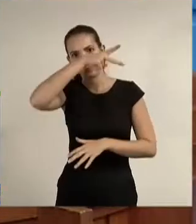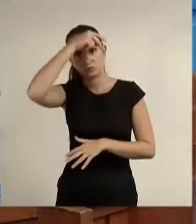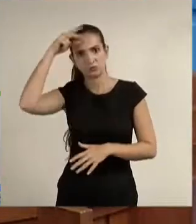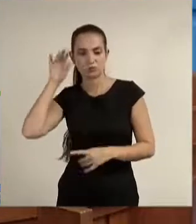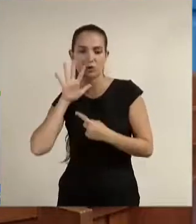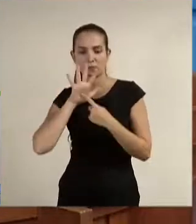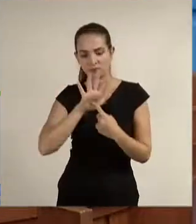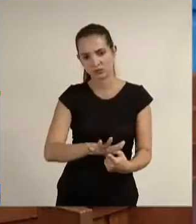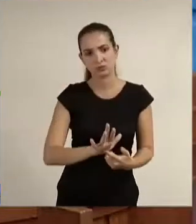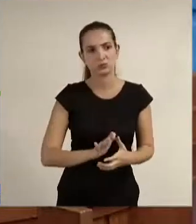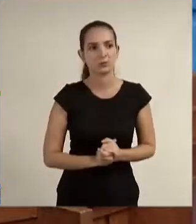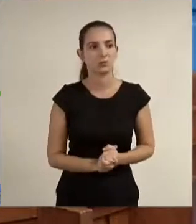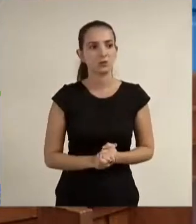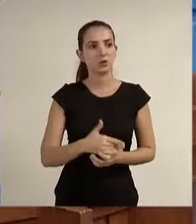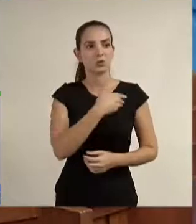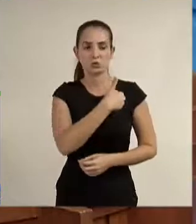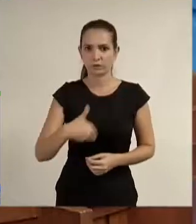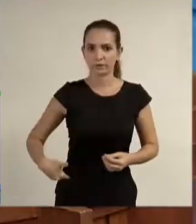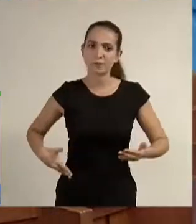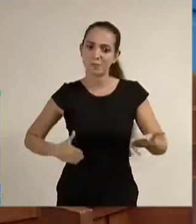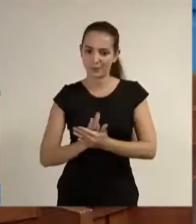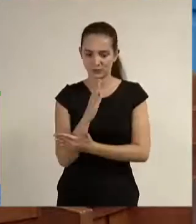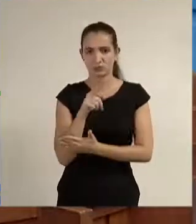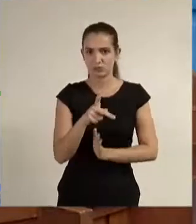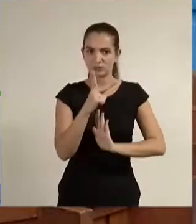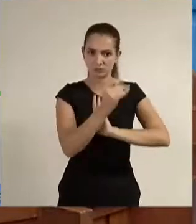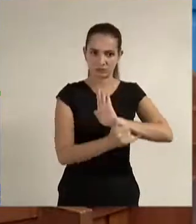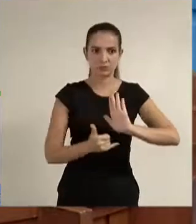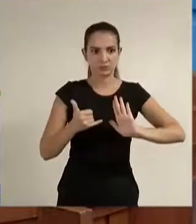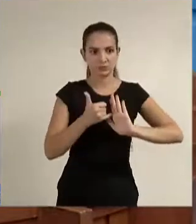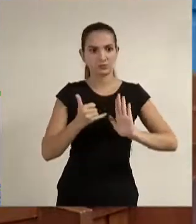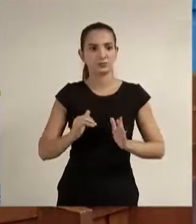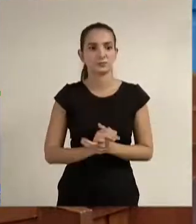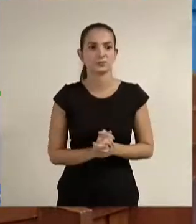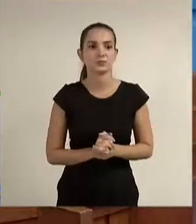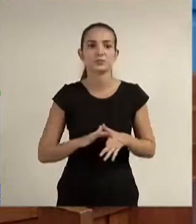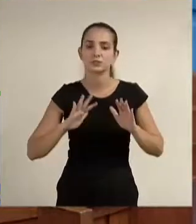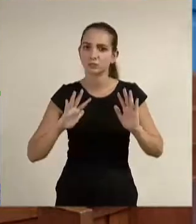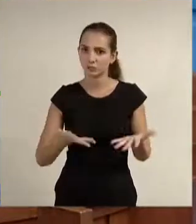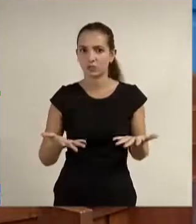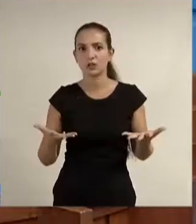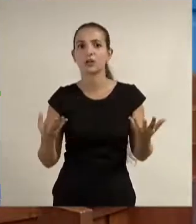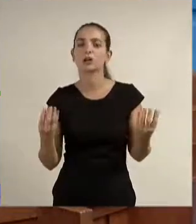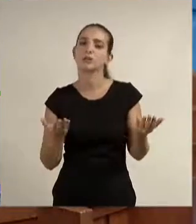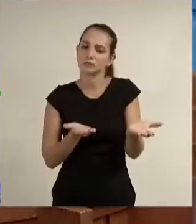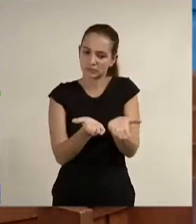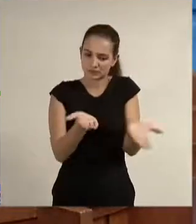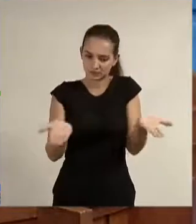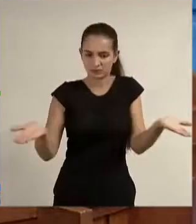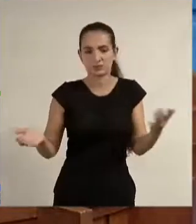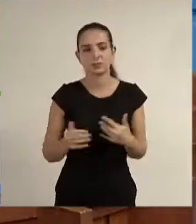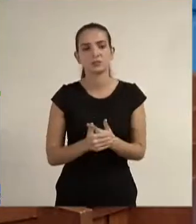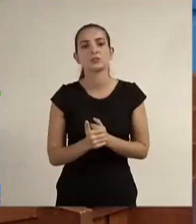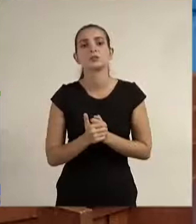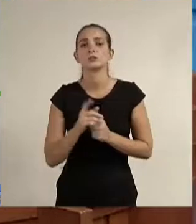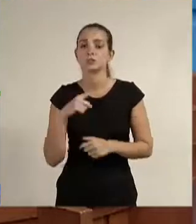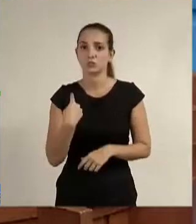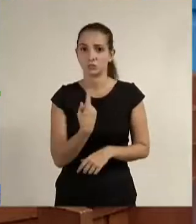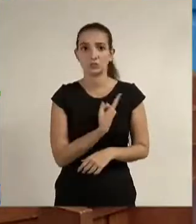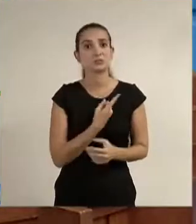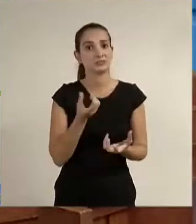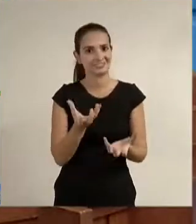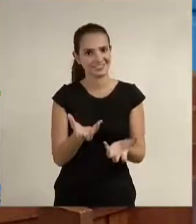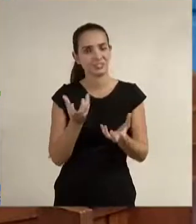Prefeitura, o governador aprovou o projeto, já foi licitado, e esperamos que logo,